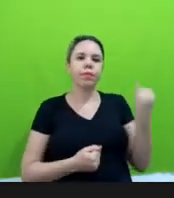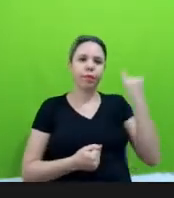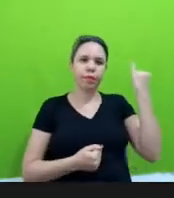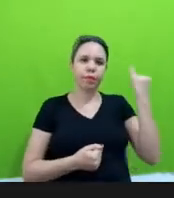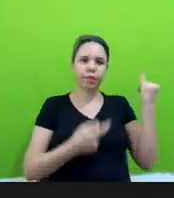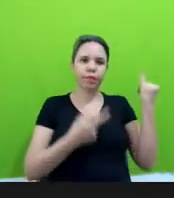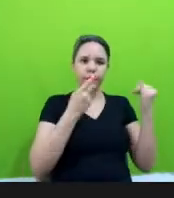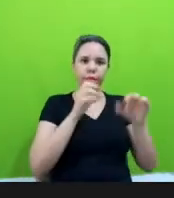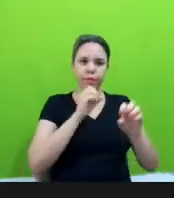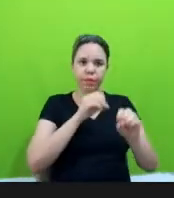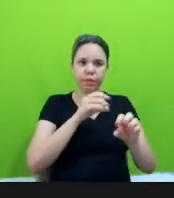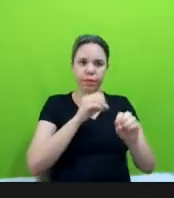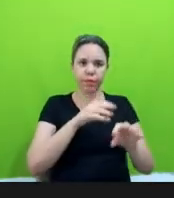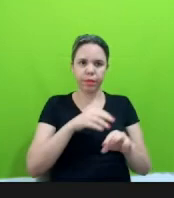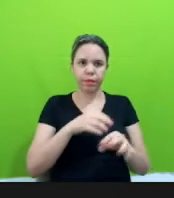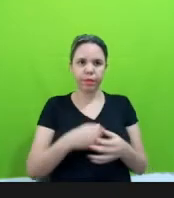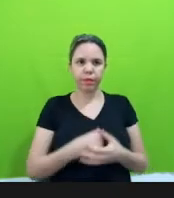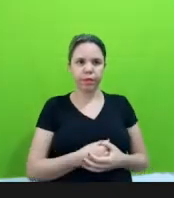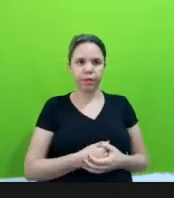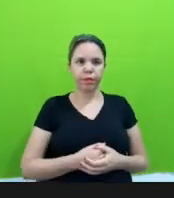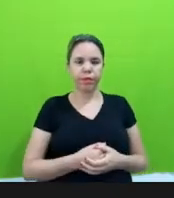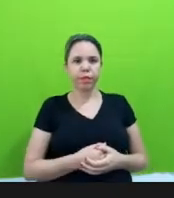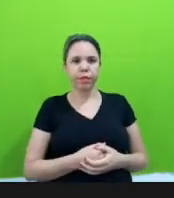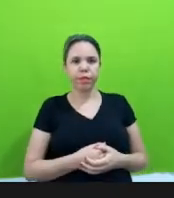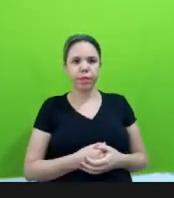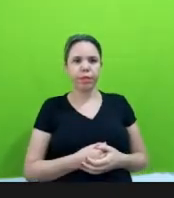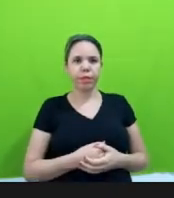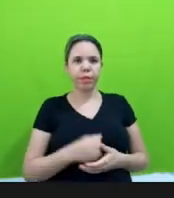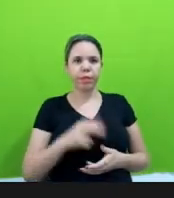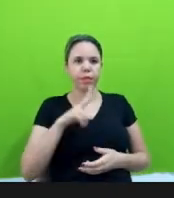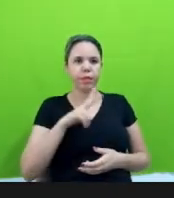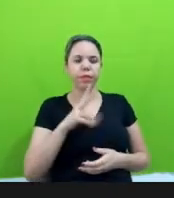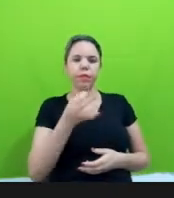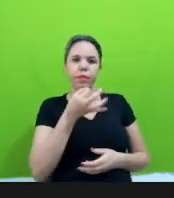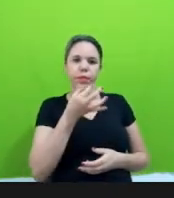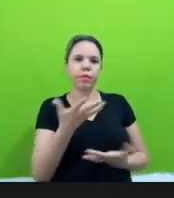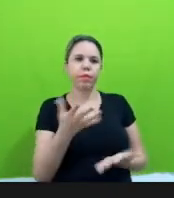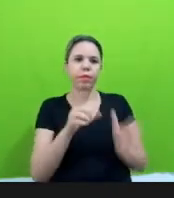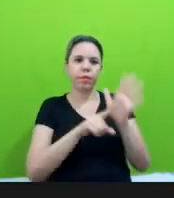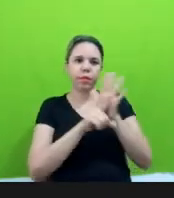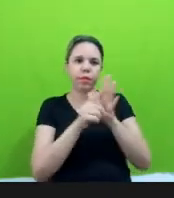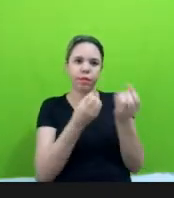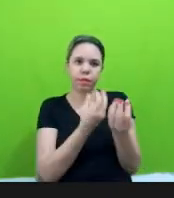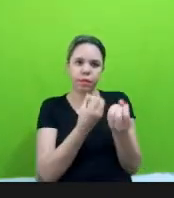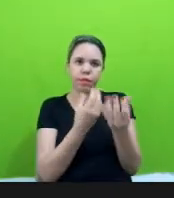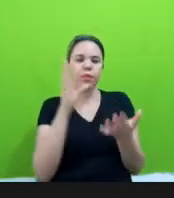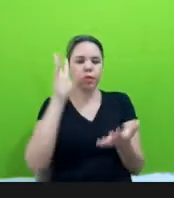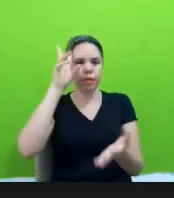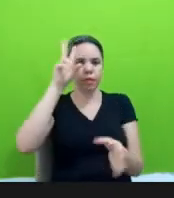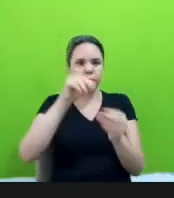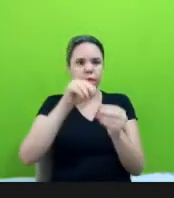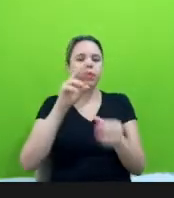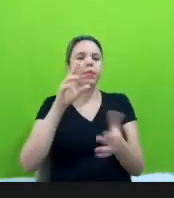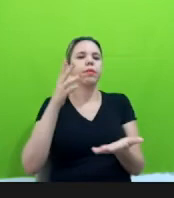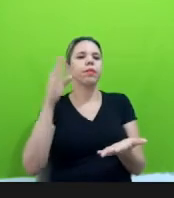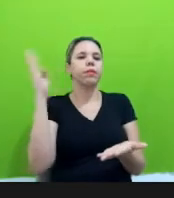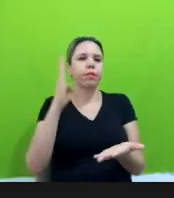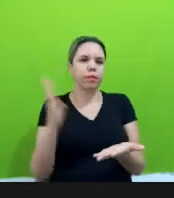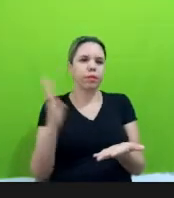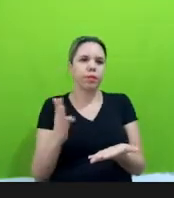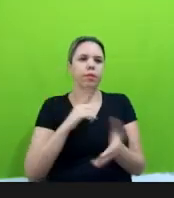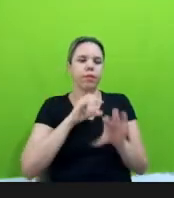ela tem uma particularidade em relação a dados, que a gente tem um histórico, de fato, no Brasil, de ter muitos dados de